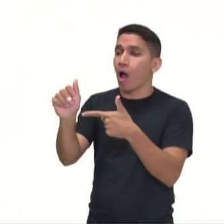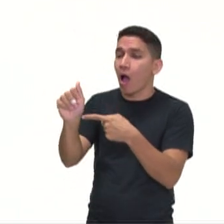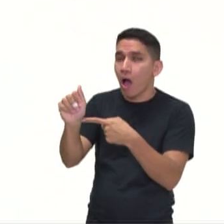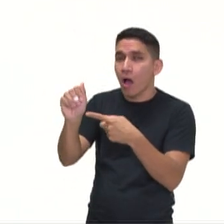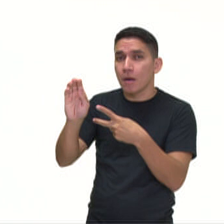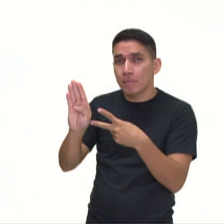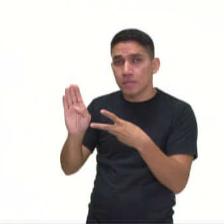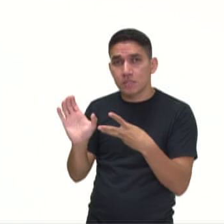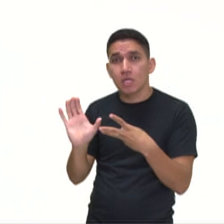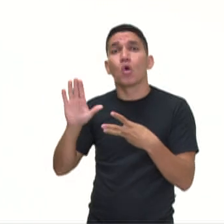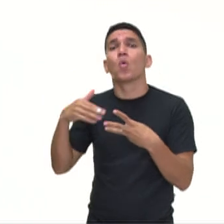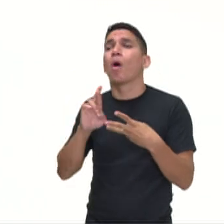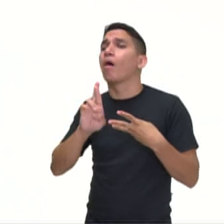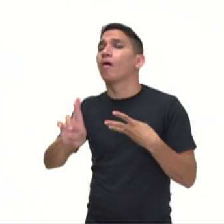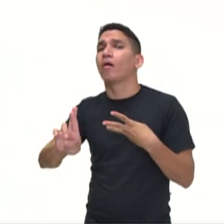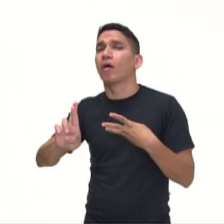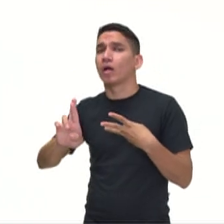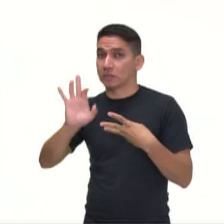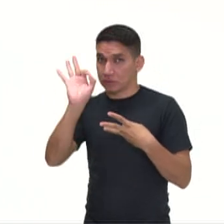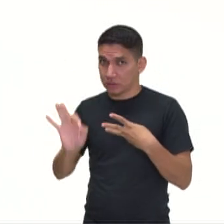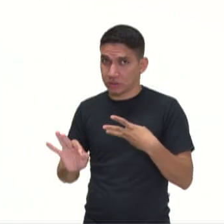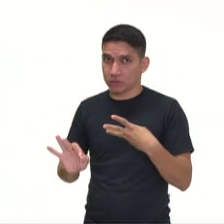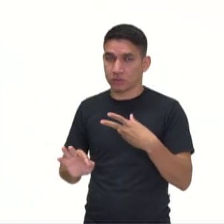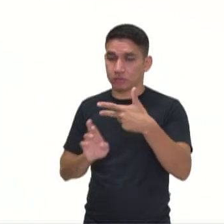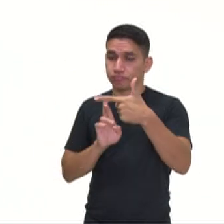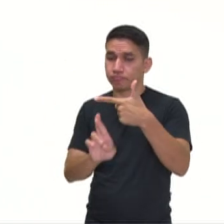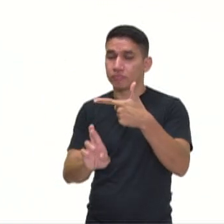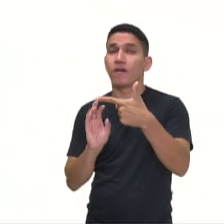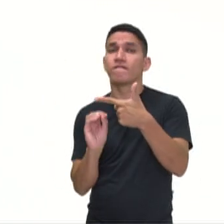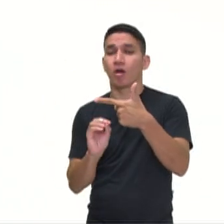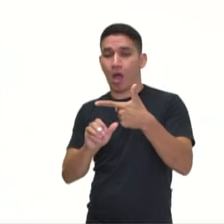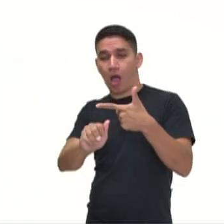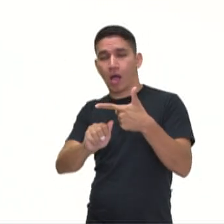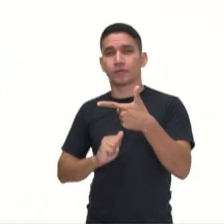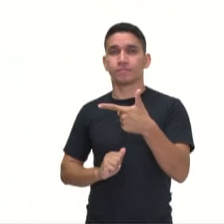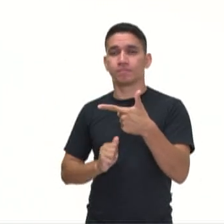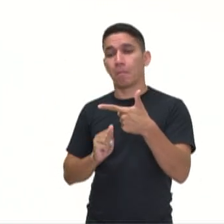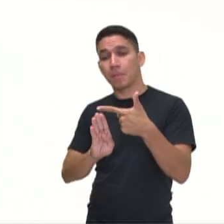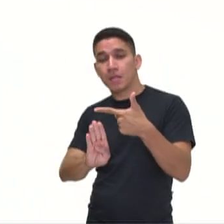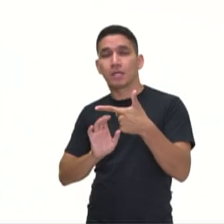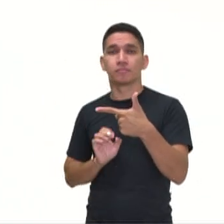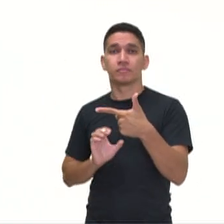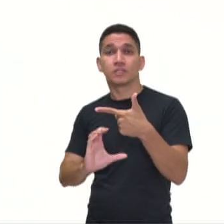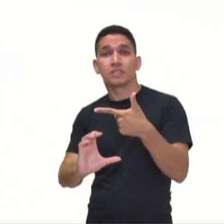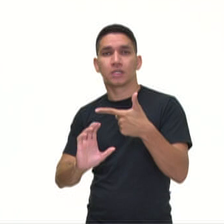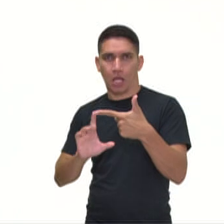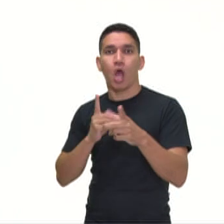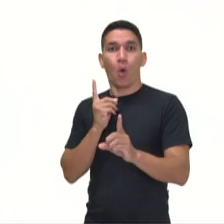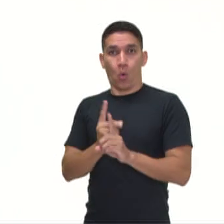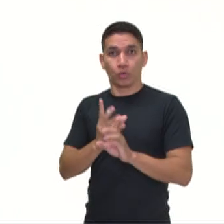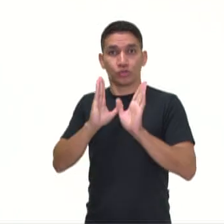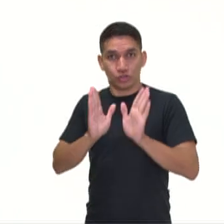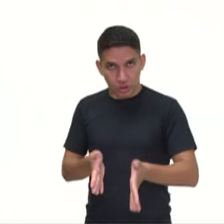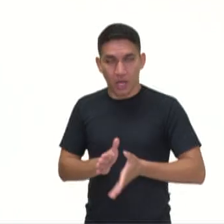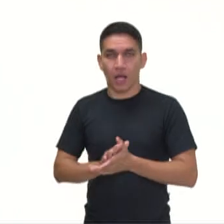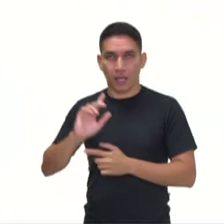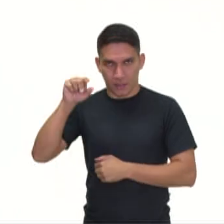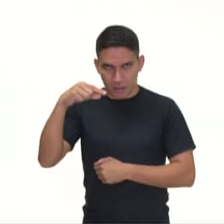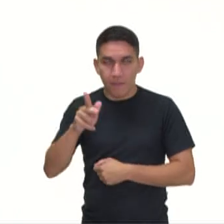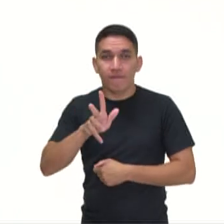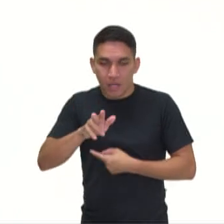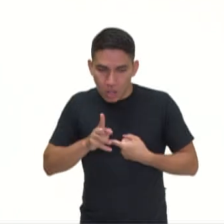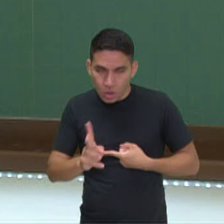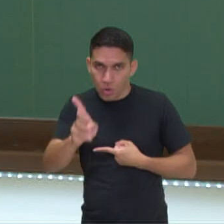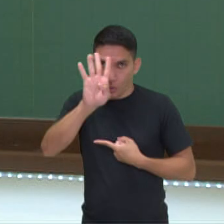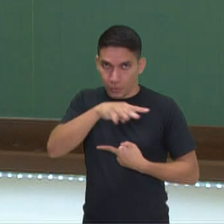C pelo valor da divisão. Depois que vocês encontrarem o valor, vocês vão, de acordo com